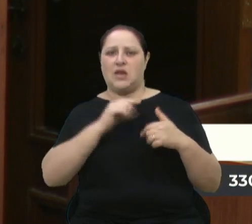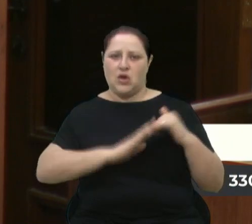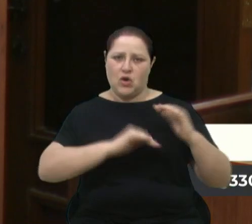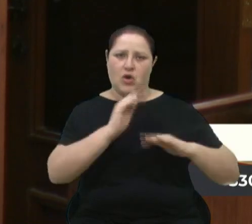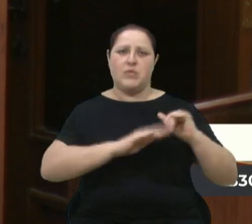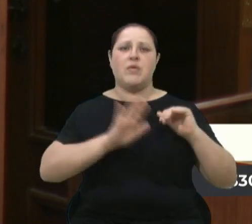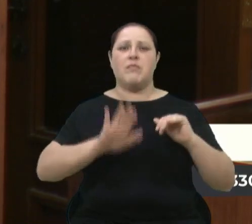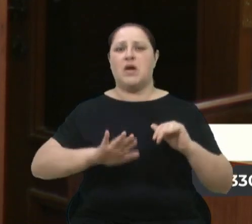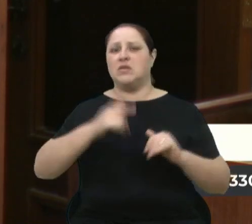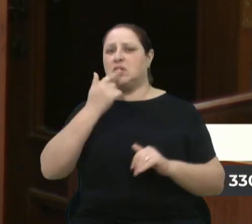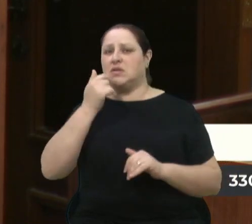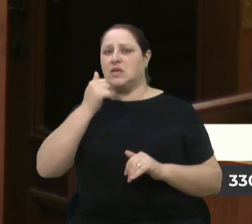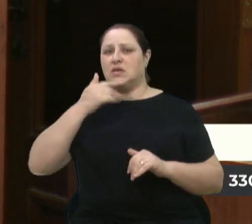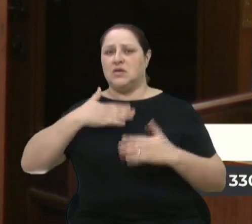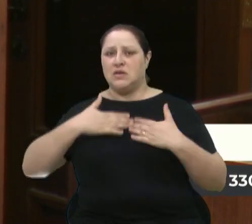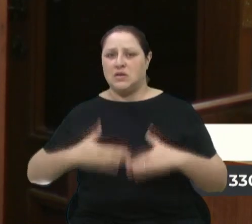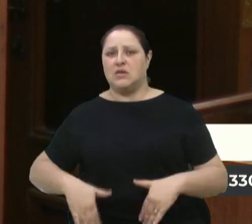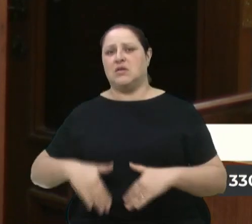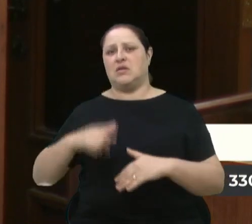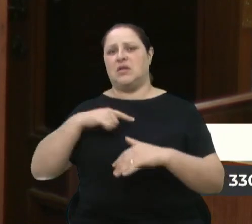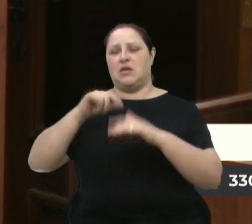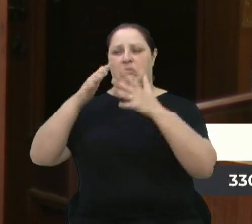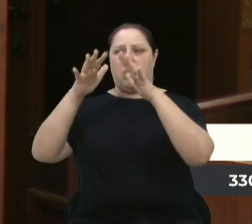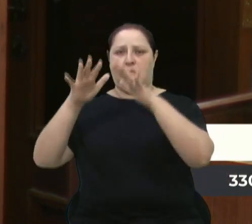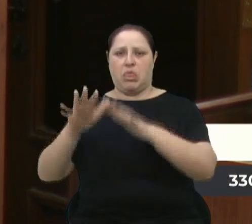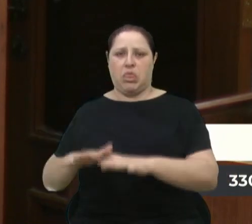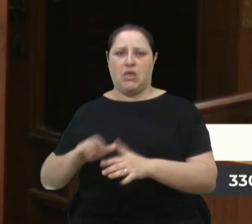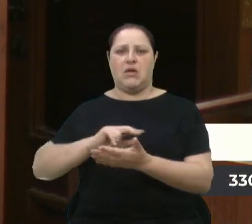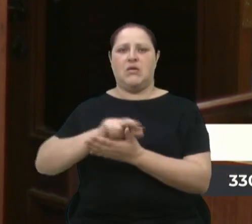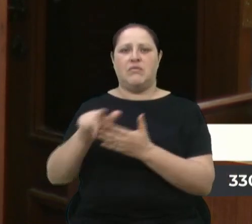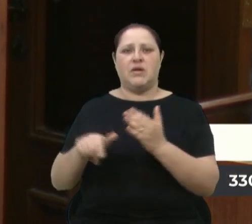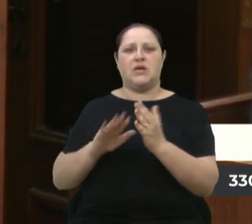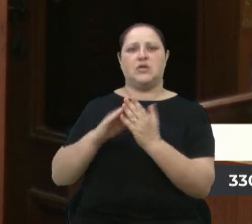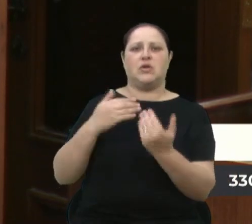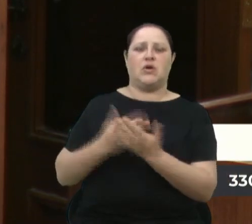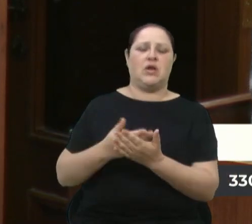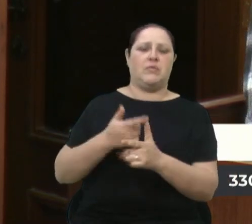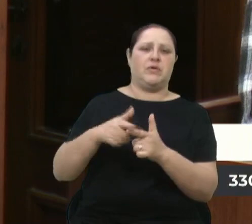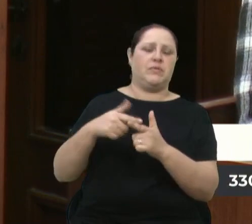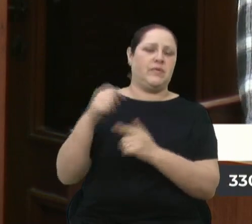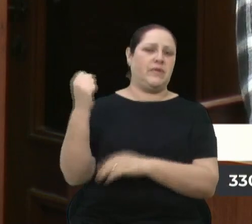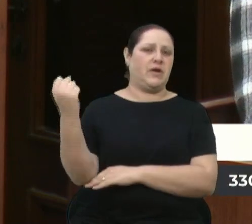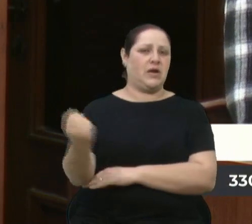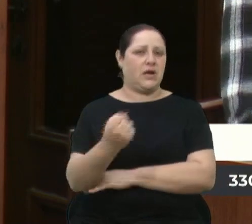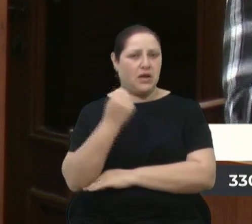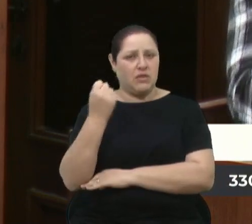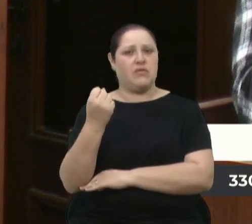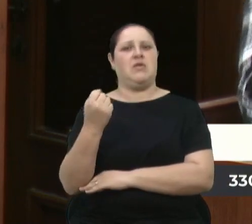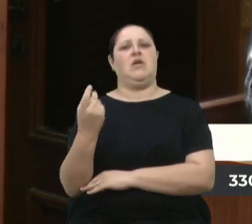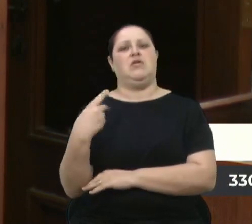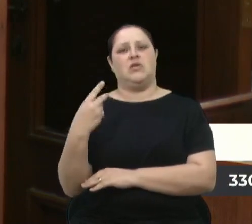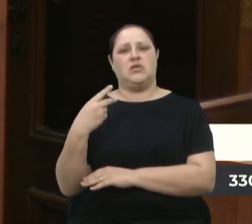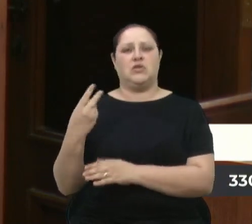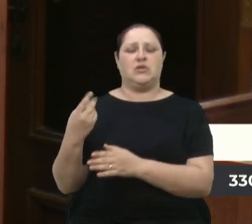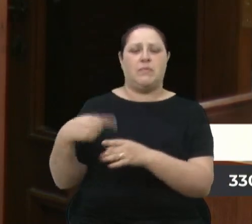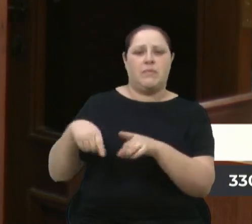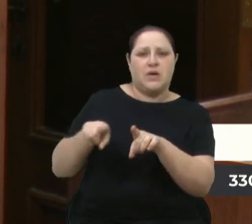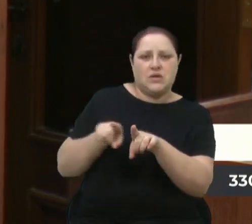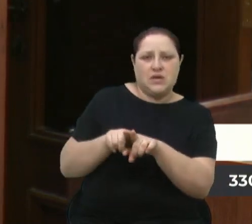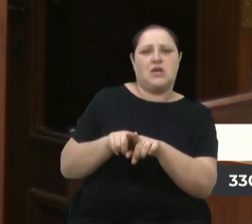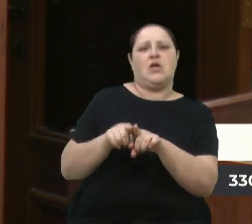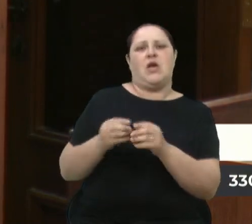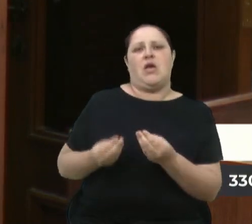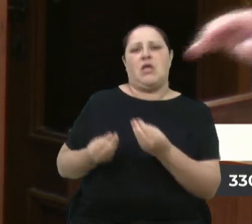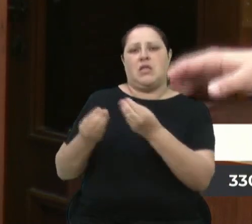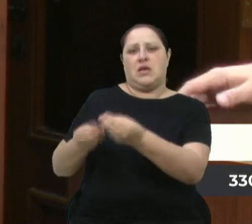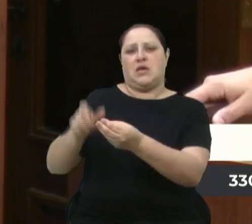Mendonça caindo, e nós seguimos com várias escolas com problemas graves, né? Então, o senhor parceiro, entregamos ao governador Eduardo